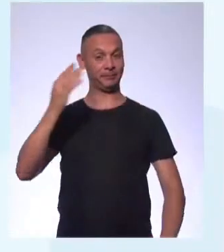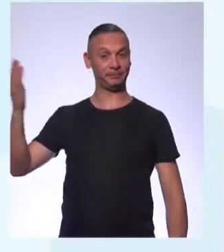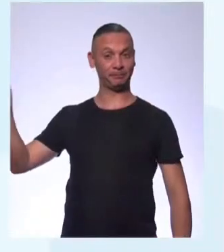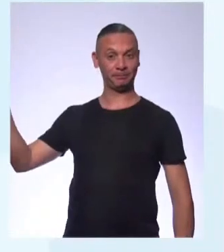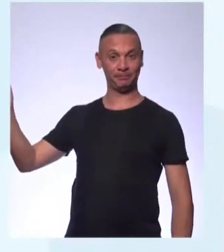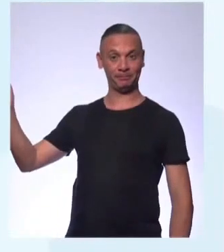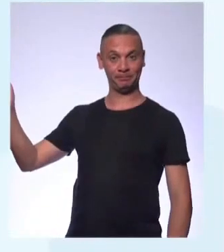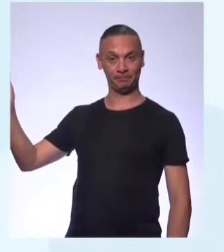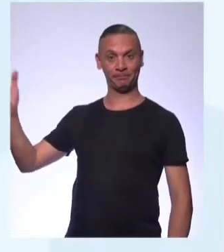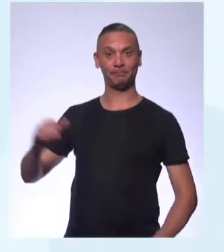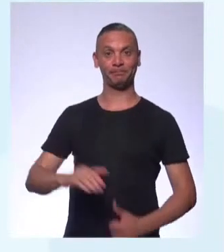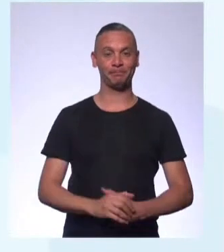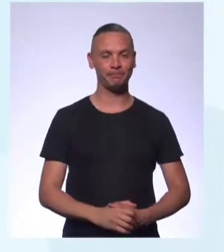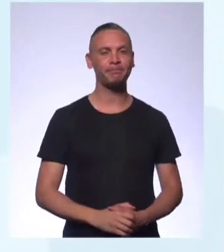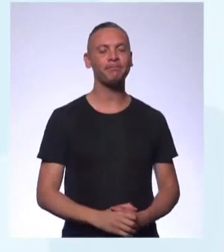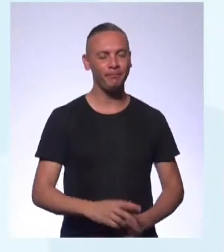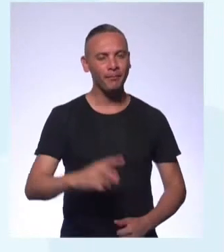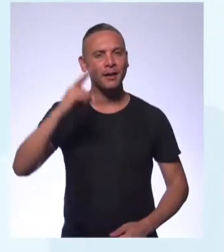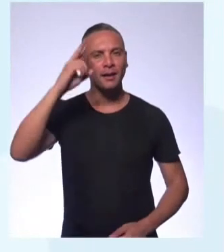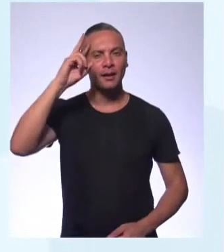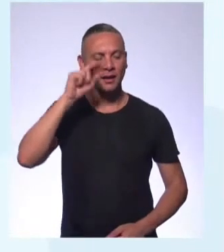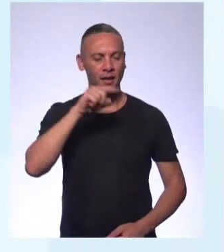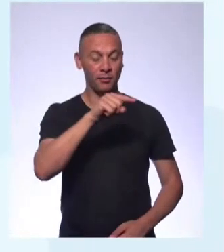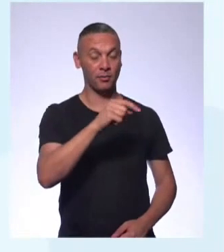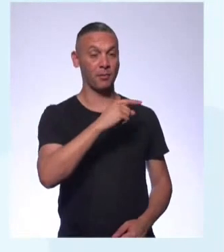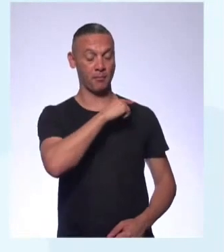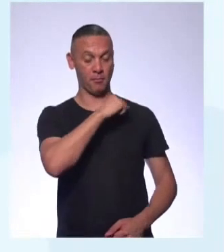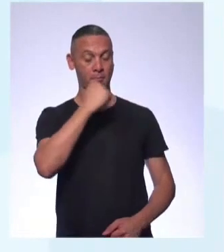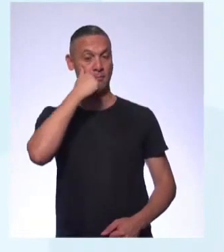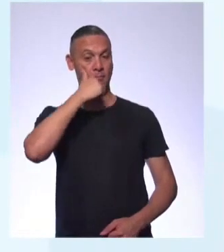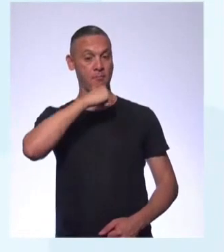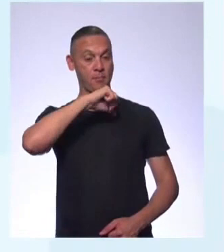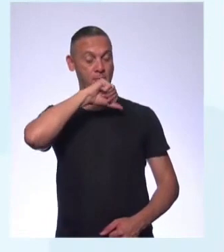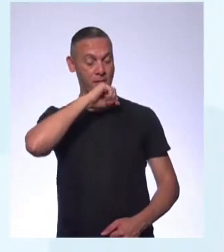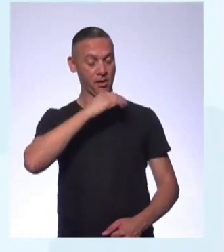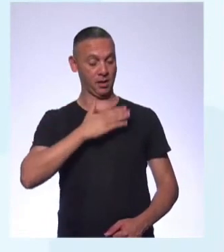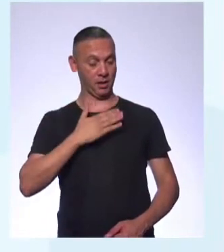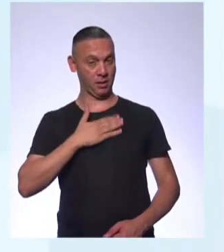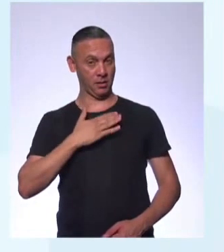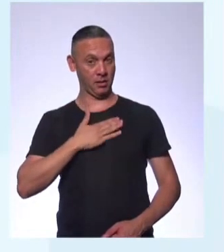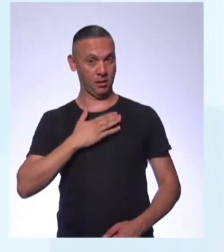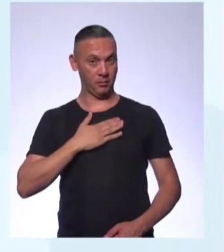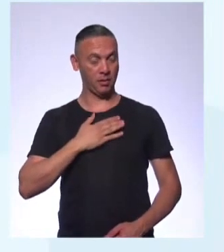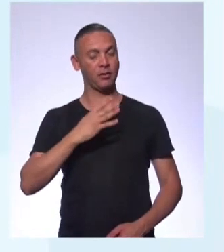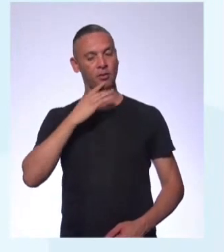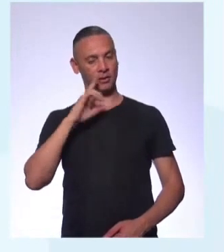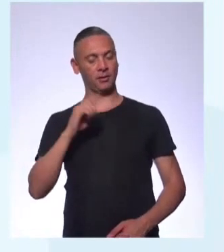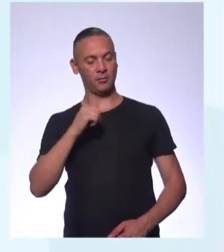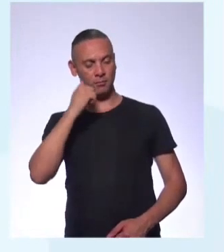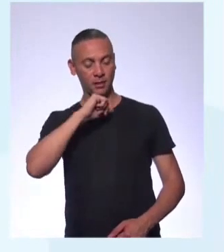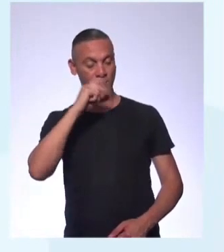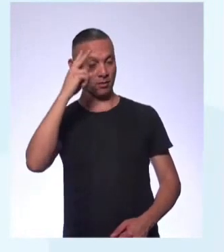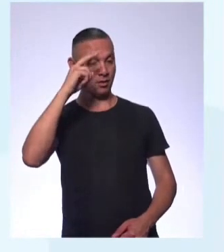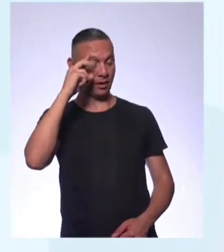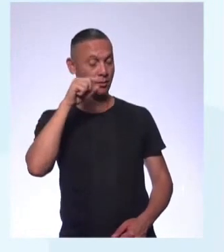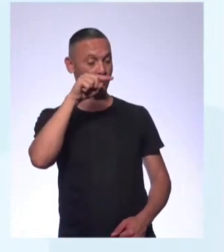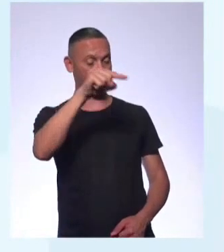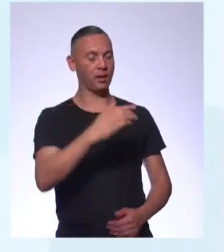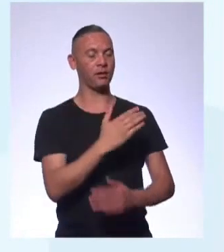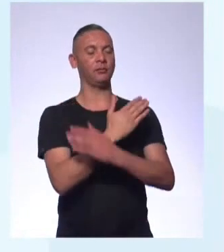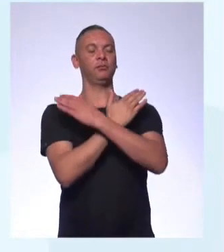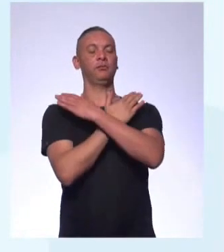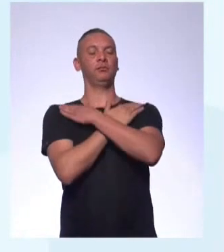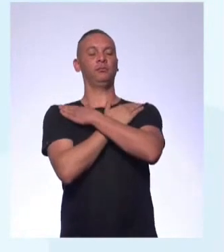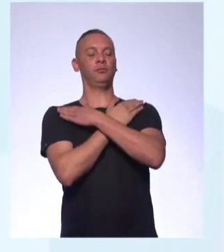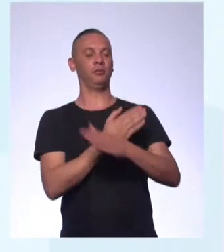tela. Só me lembro dela no caixão, falando da mãe dele, né? Por favor, não, ele não conheceu a mãe, ele continua assim. Só me lembro da minha mãe, né, dela no caixão, quando